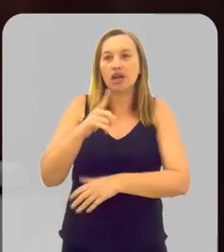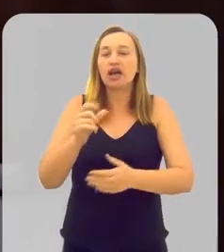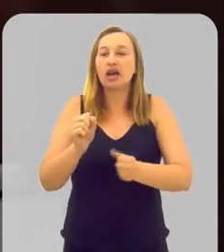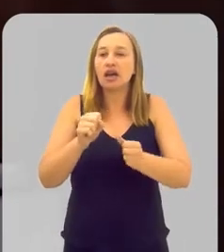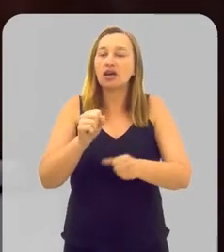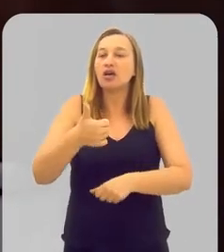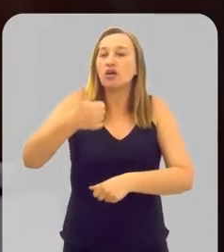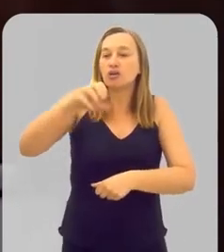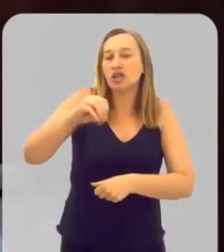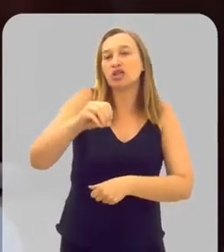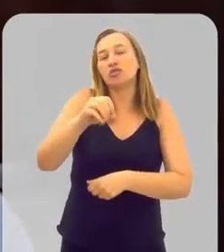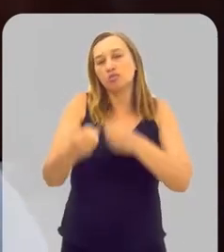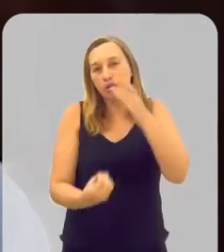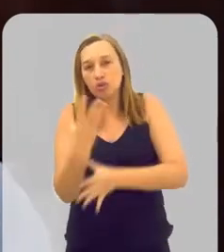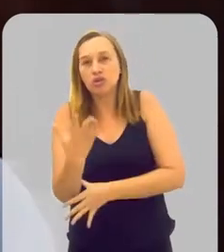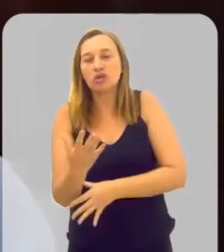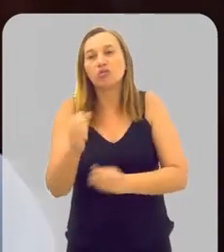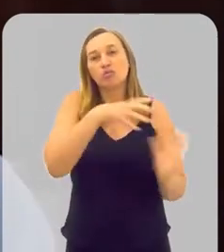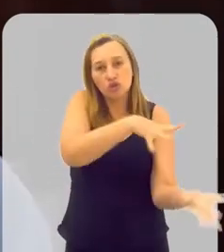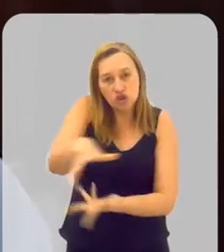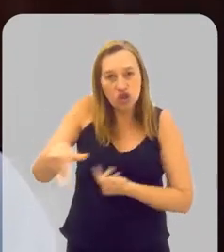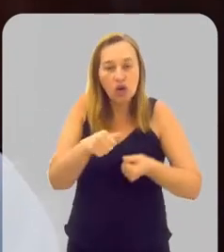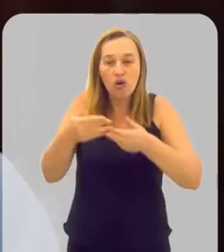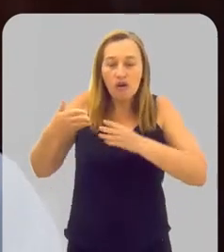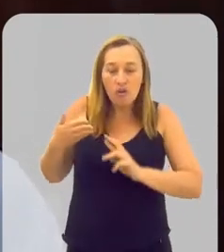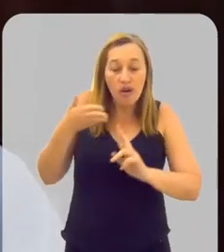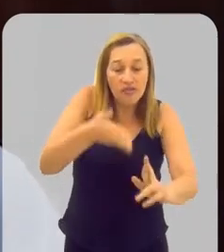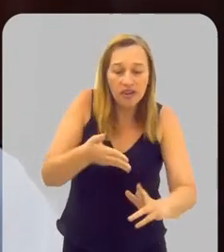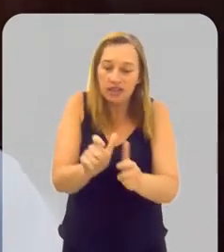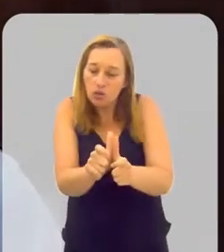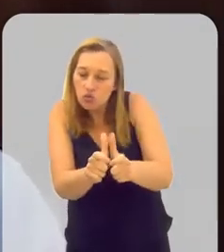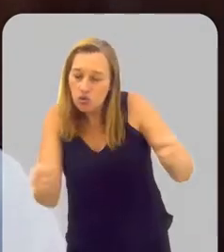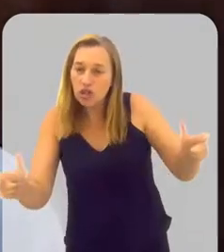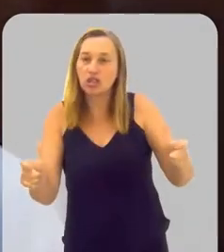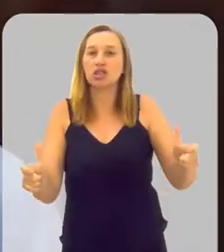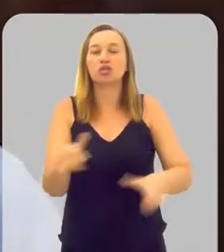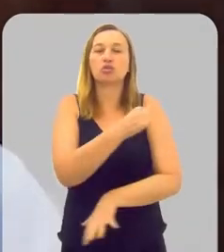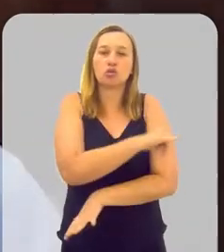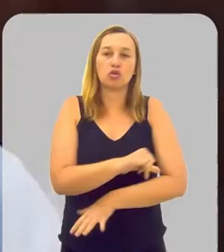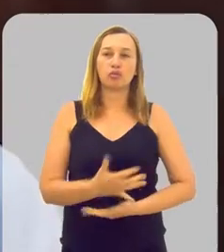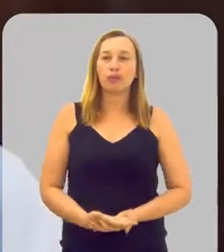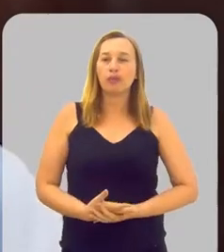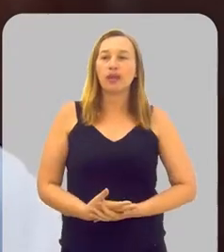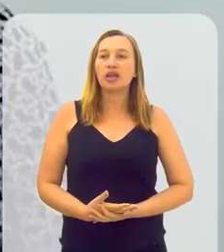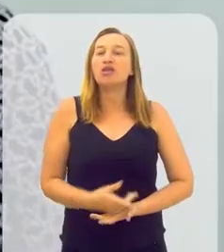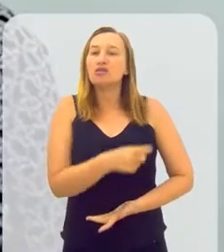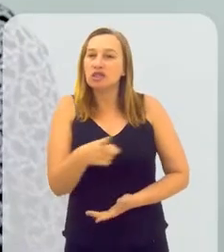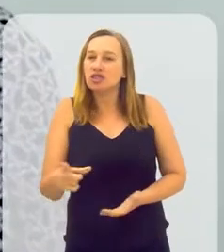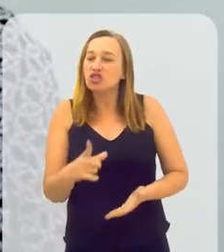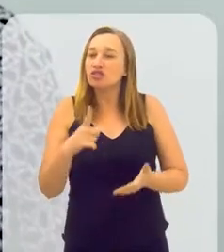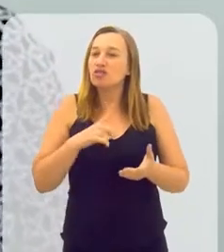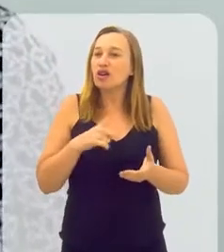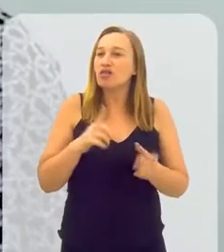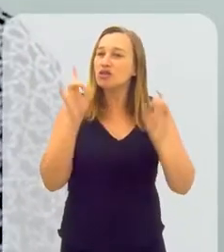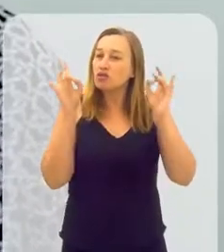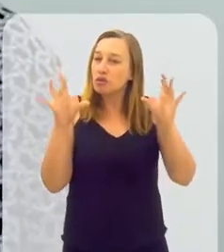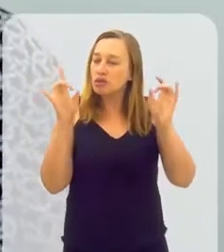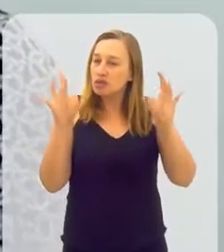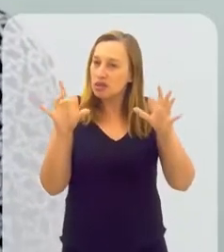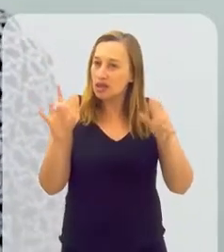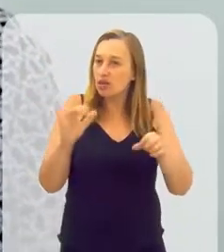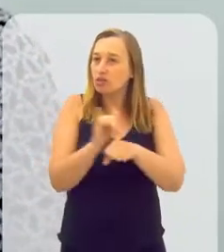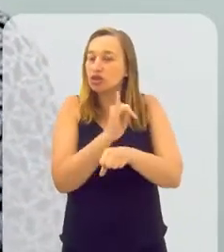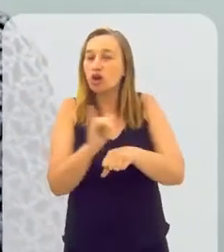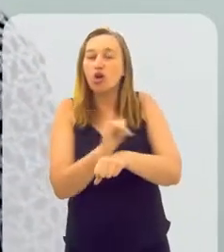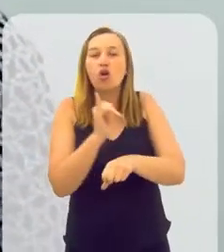produtor mundial. Então, isso dá um referencial do tamanho do Rio para o mundo. Vocês fizeram um caderno especial.